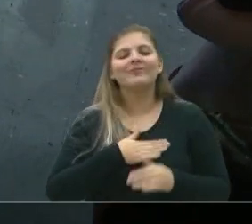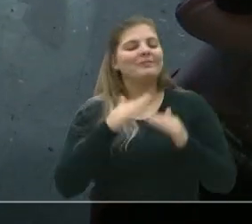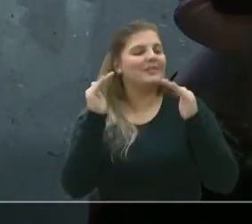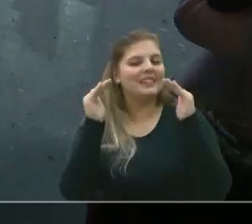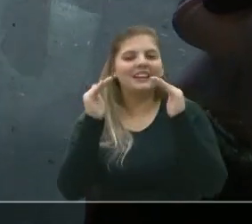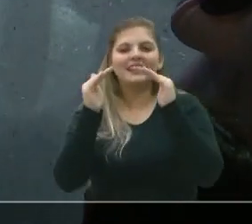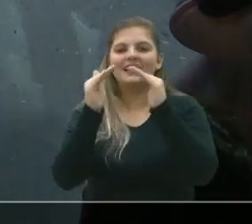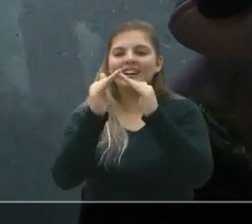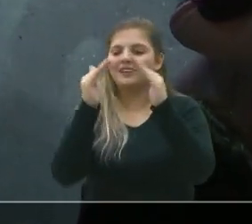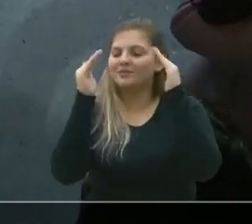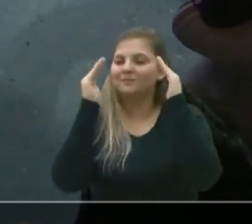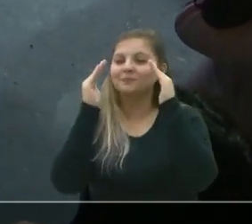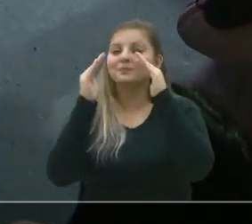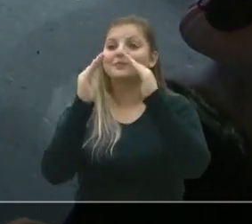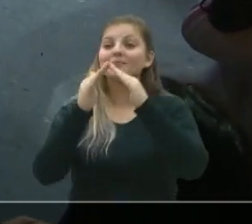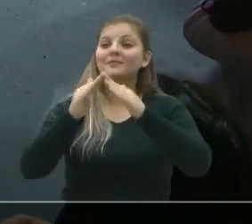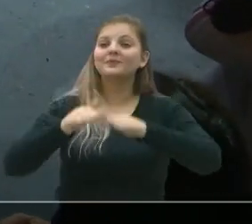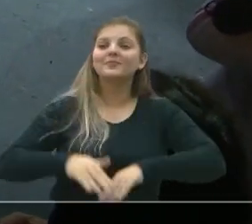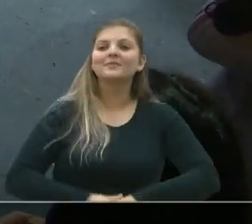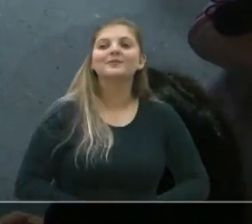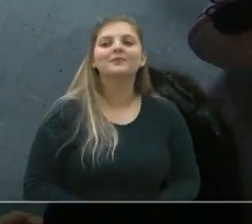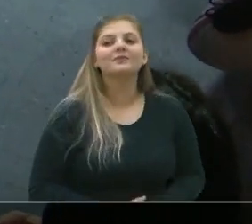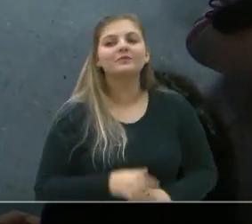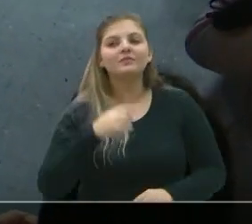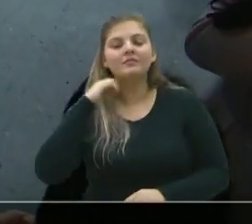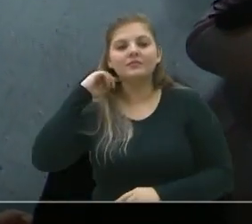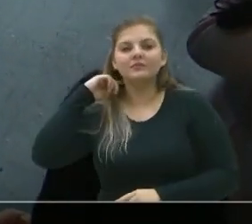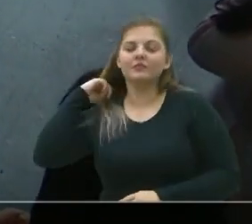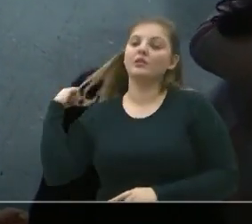construirei a minha casa.